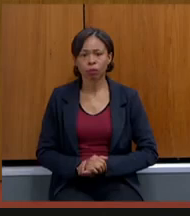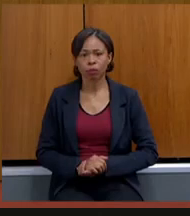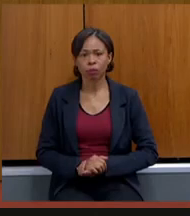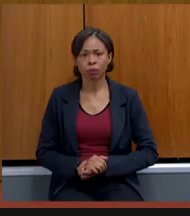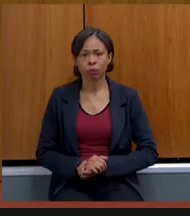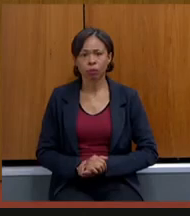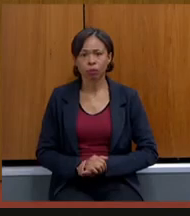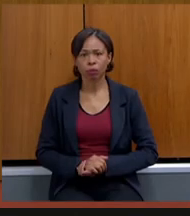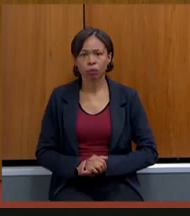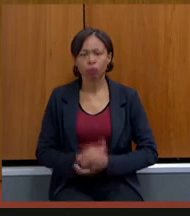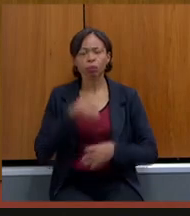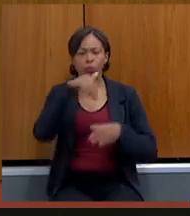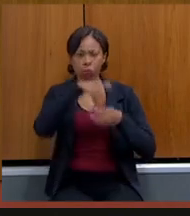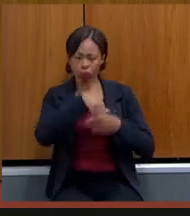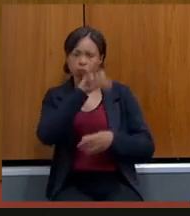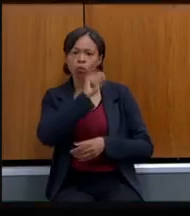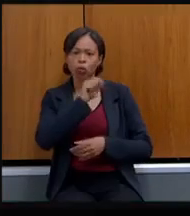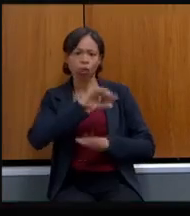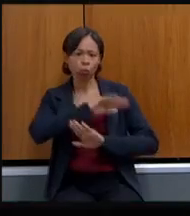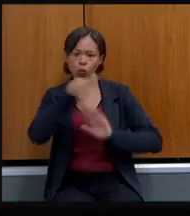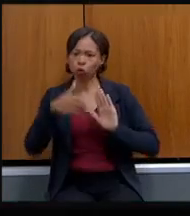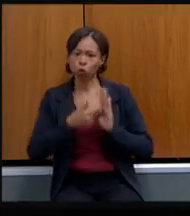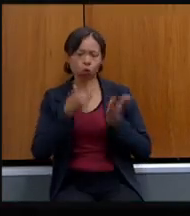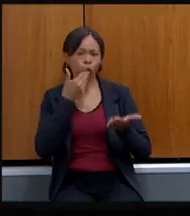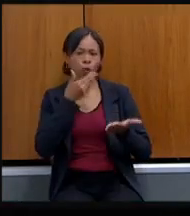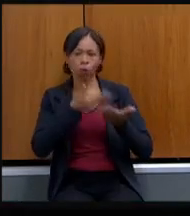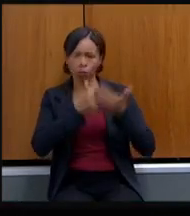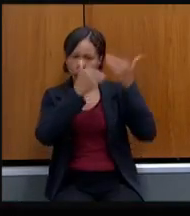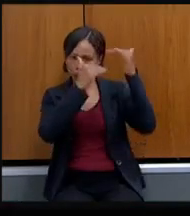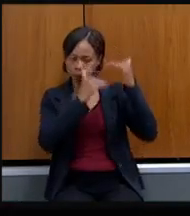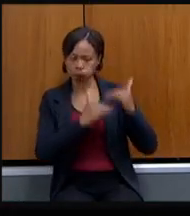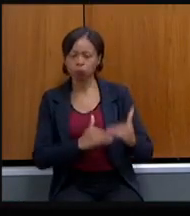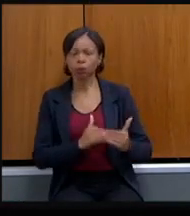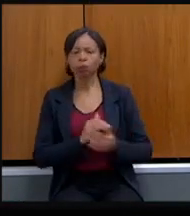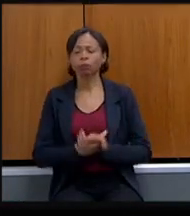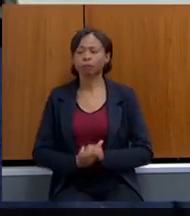Há quanto tempo para todos os requerimentos presidente